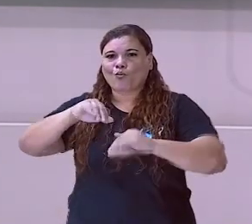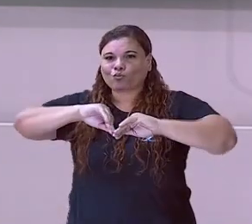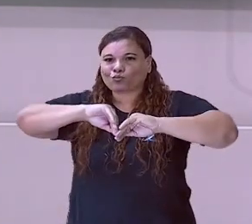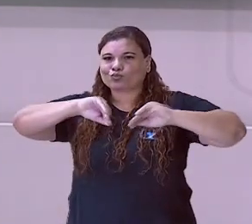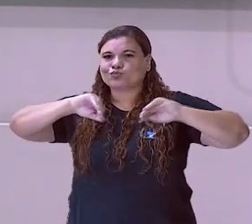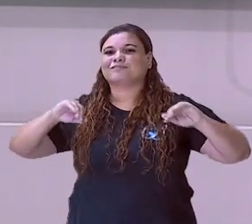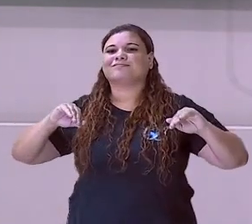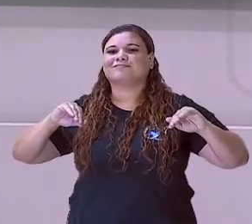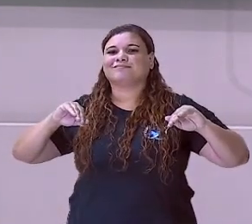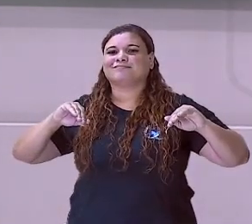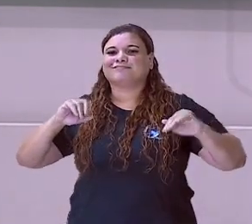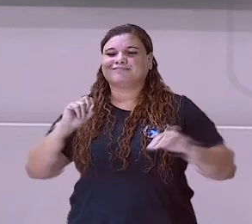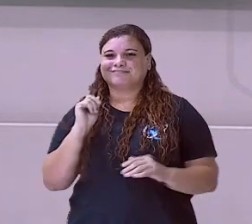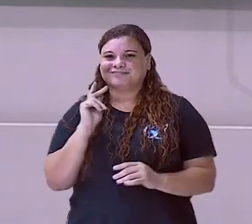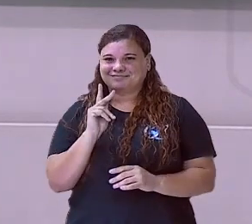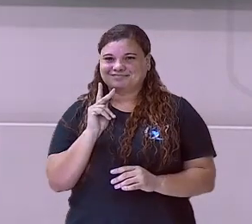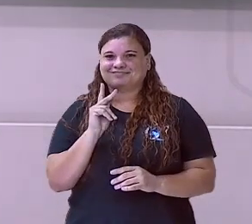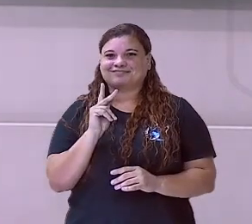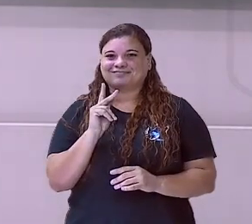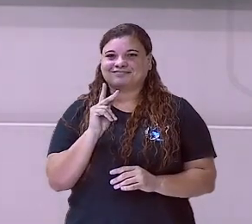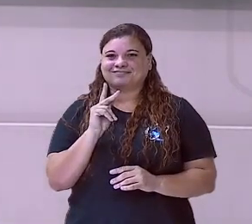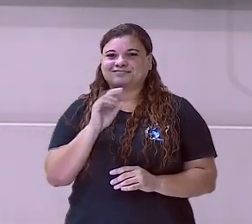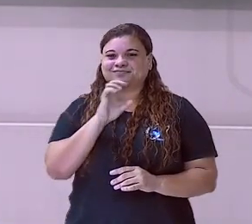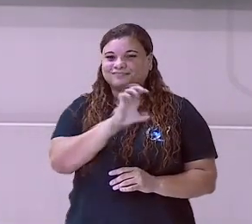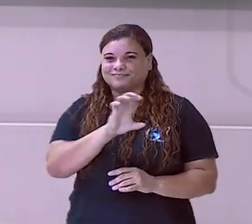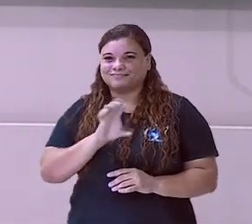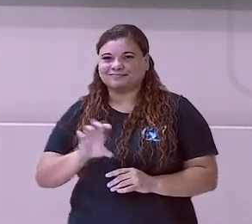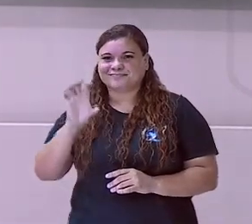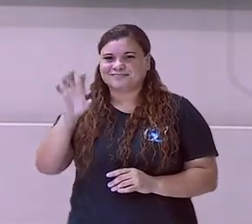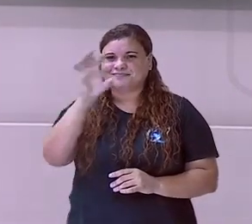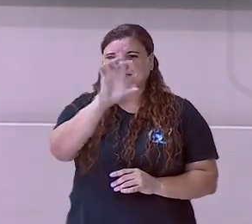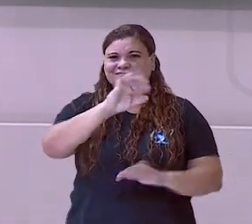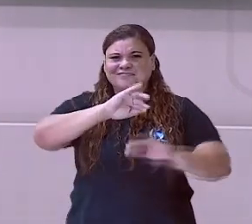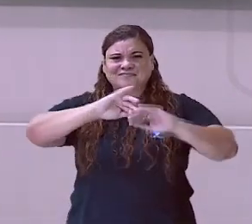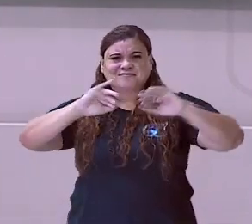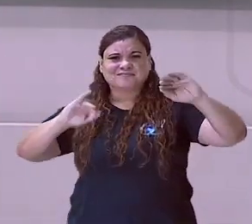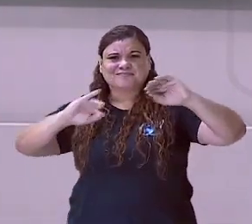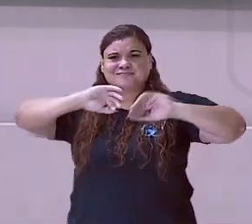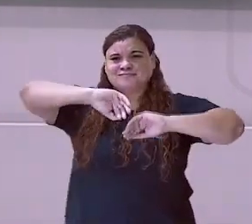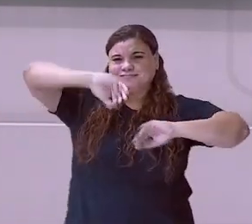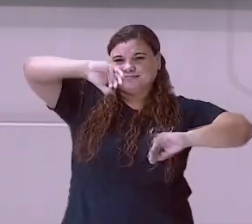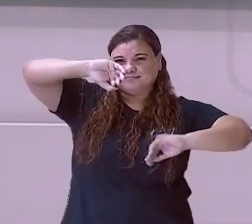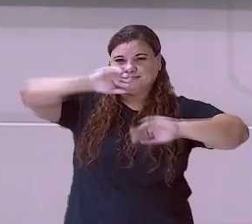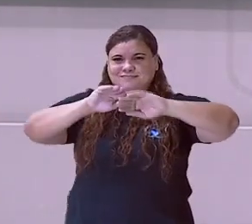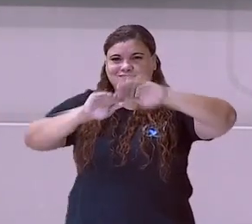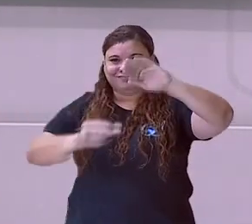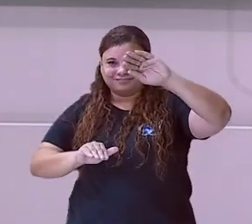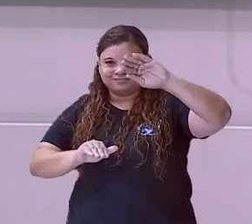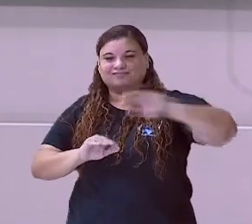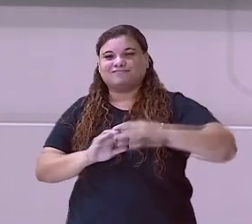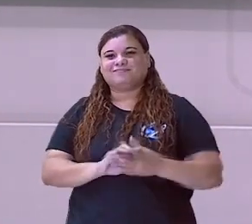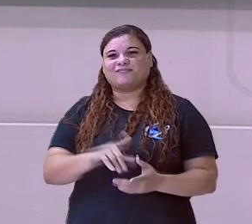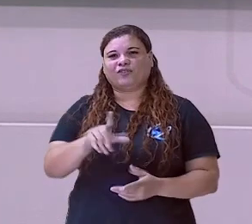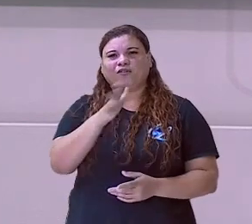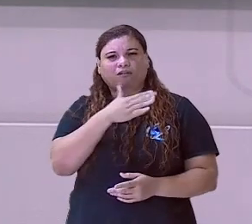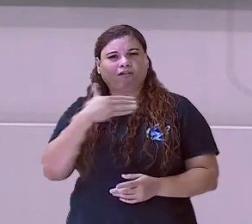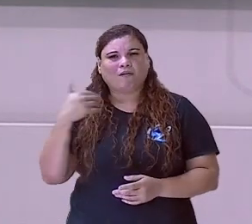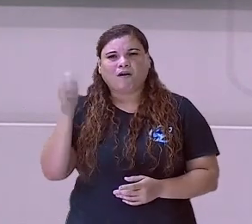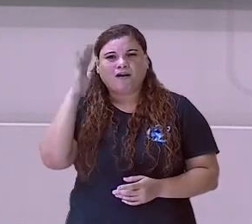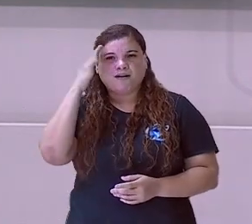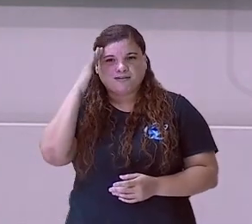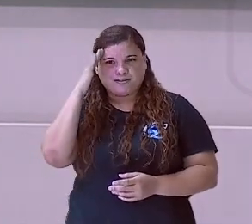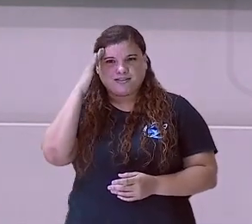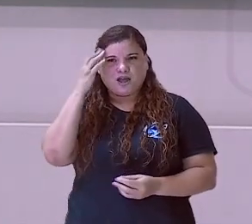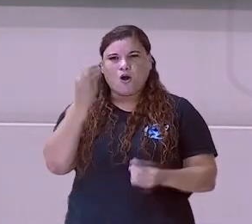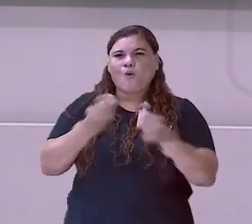Tá certo? Então, regionalização é dividir. Quais os critérios que eu vou usar para dividir? Posso